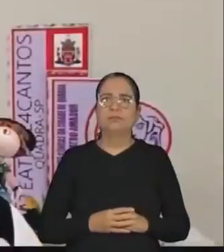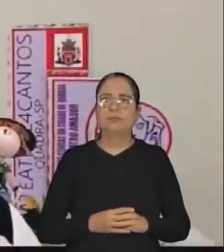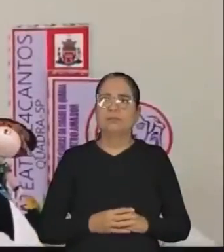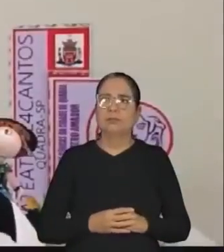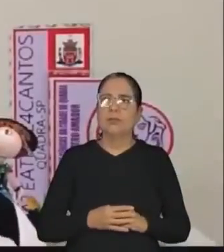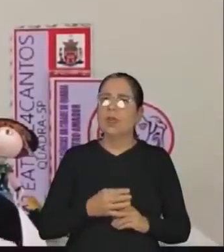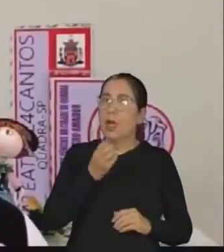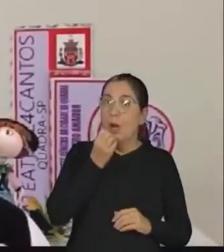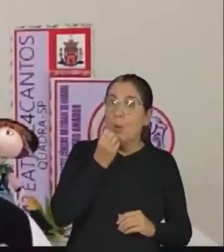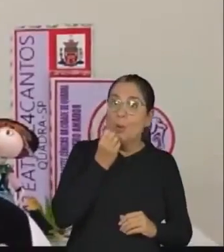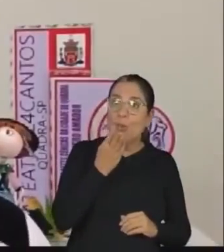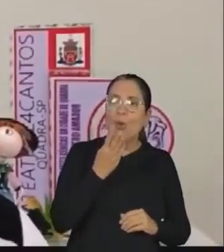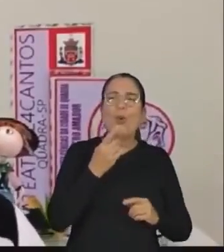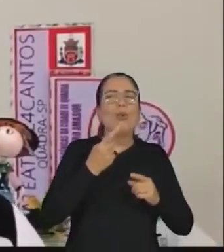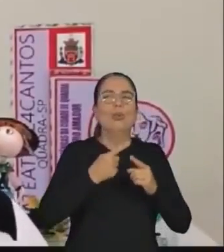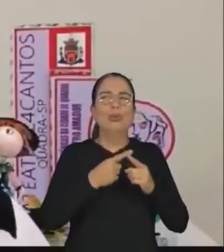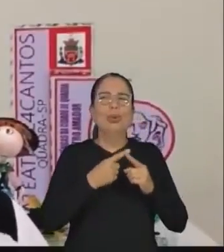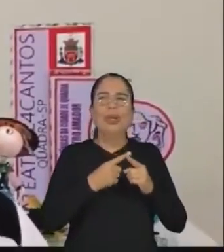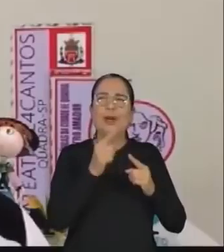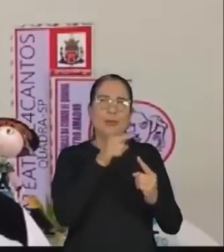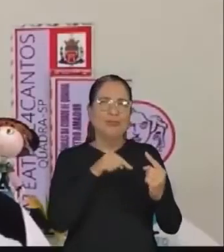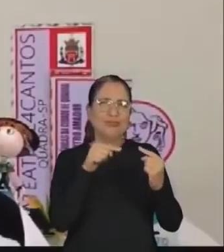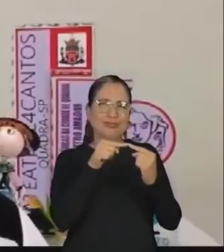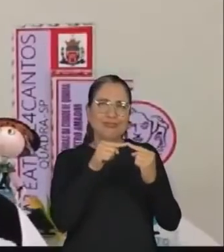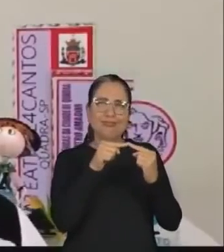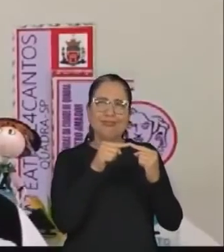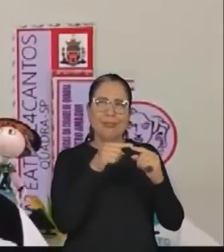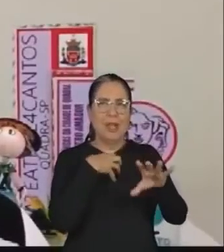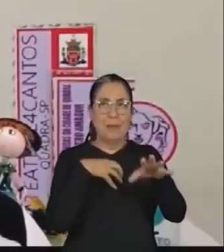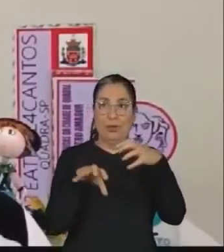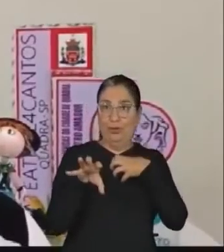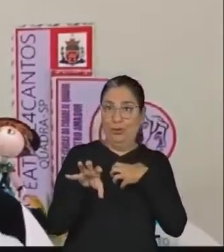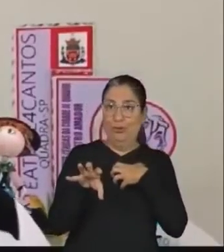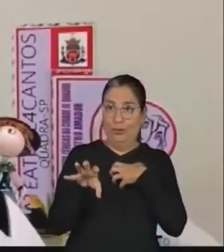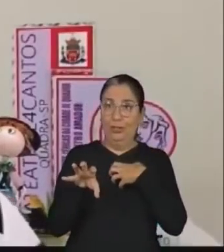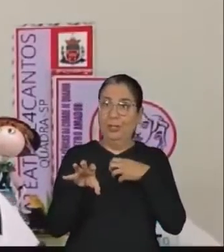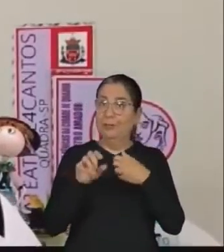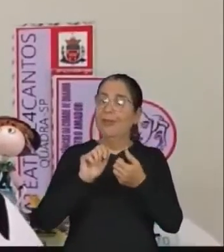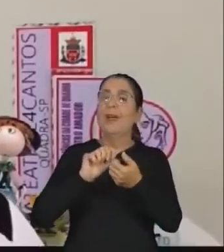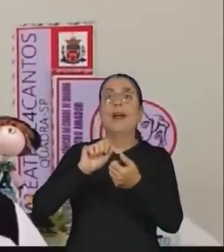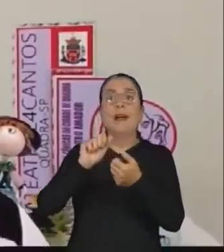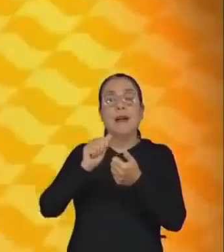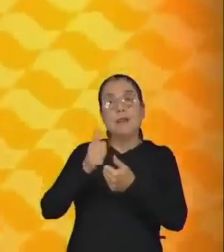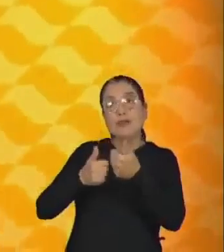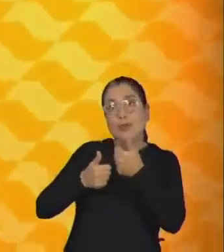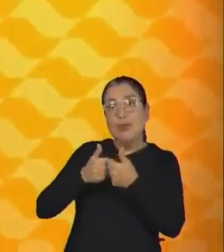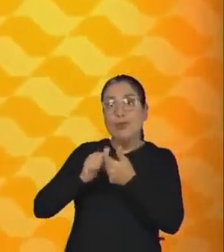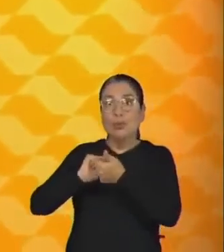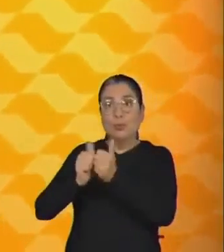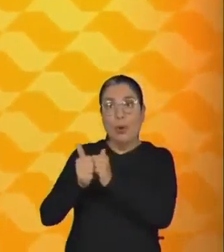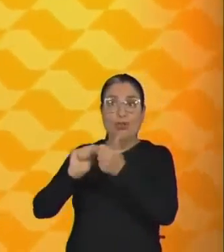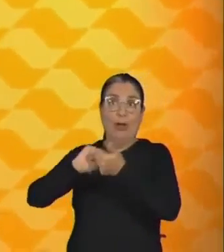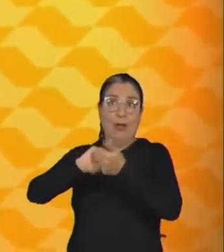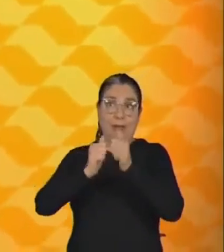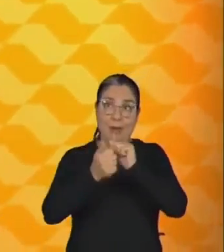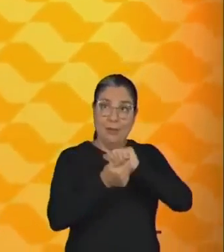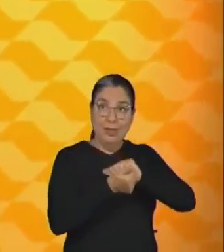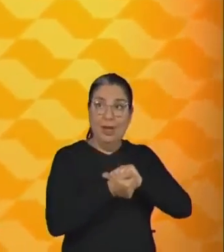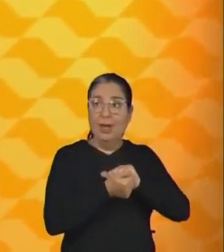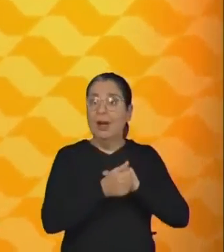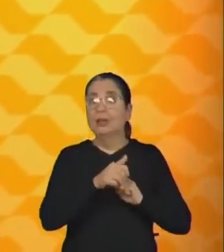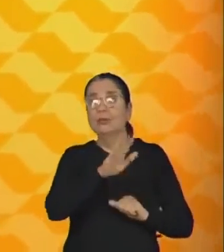Envolve a questão da empatia, desses esportes adaptados de maneira a se colocar no lugar do outro, em especial